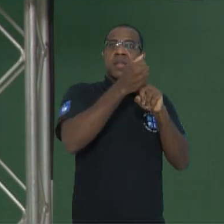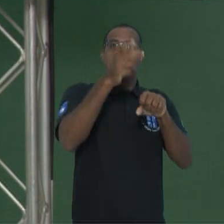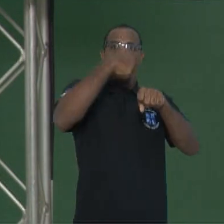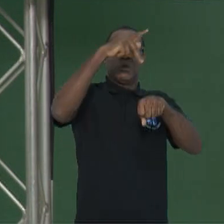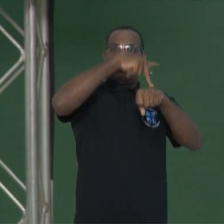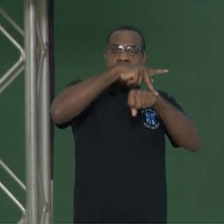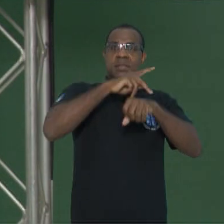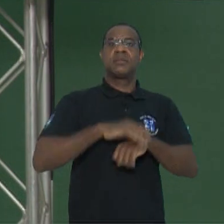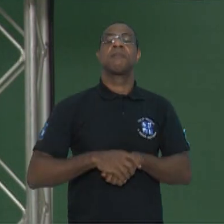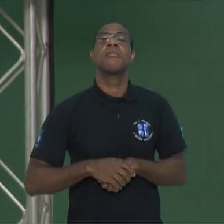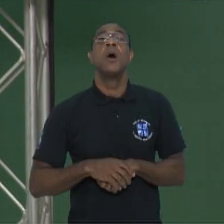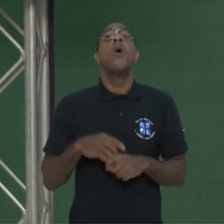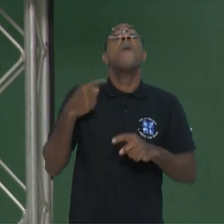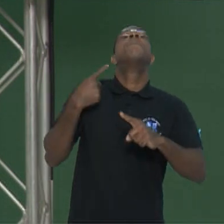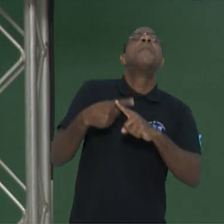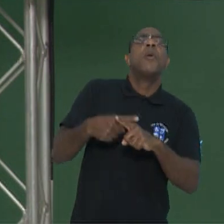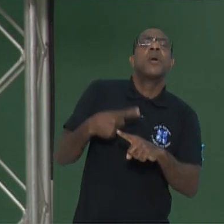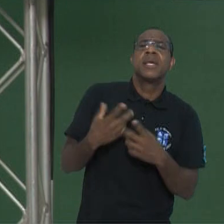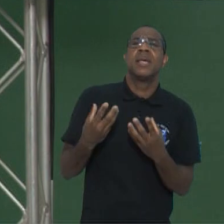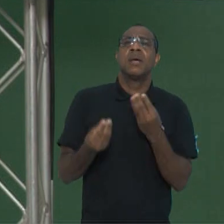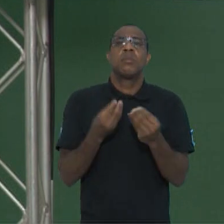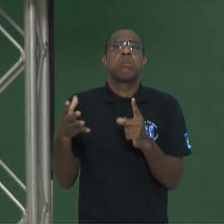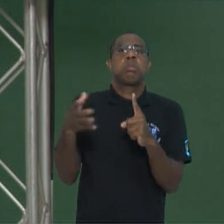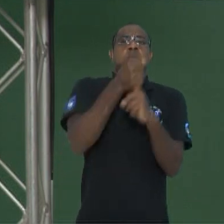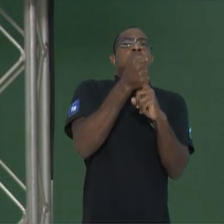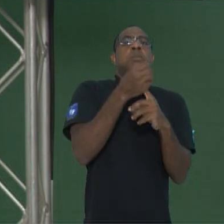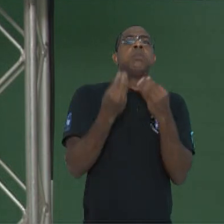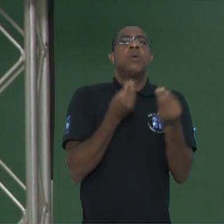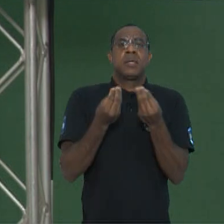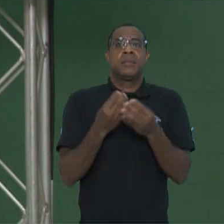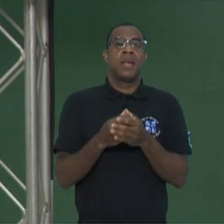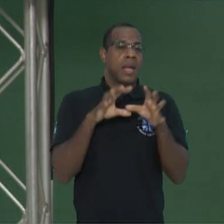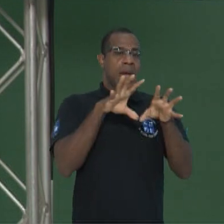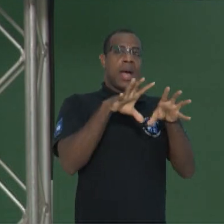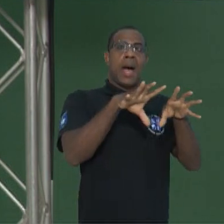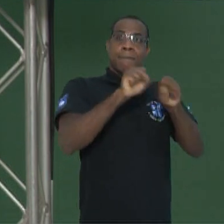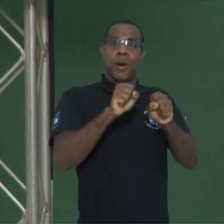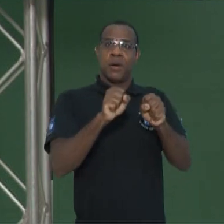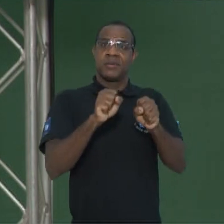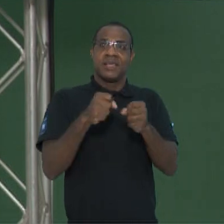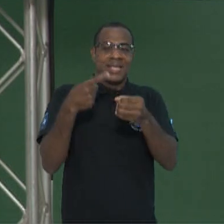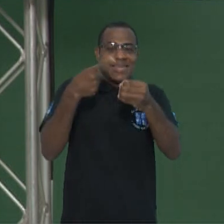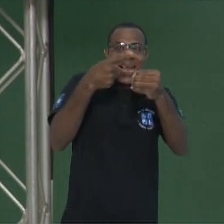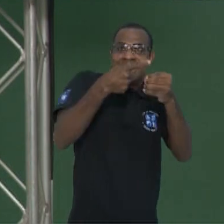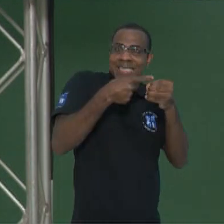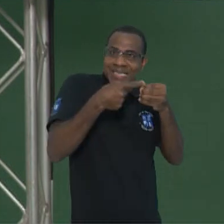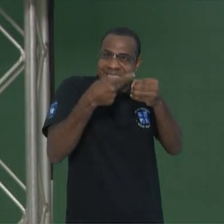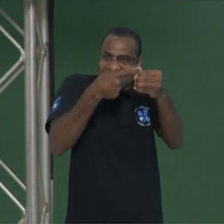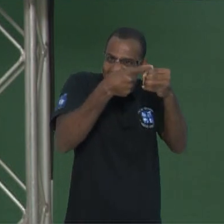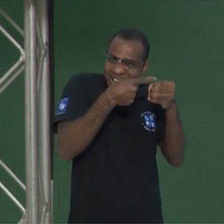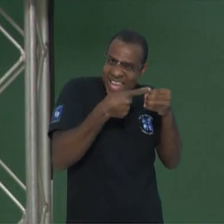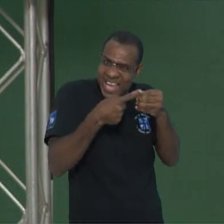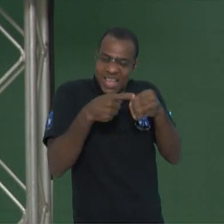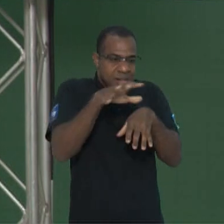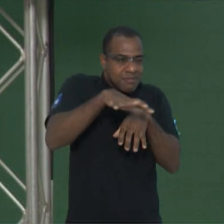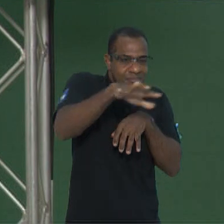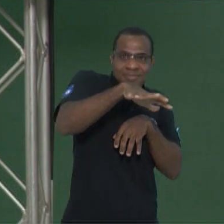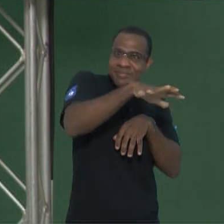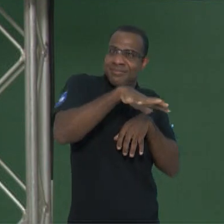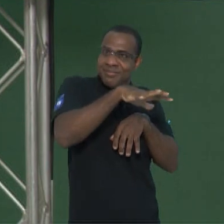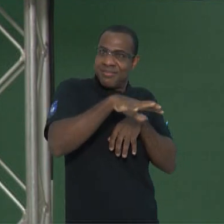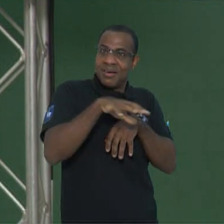as razões, os porquês dessa dominação, a posse das colônias, eles tomavam posse de diferentes áreas do